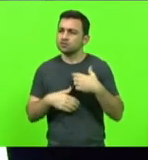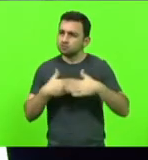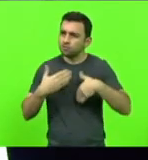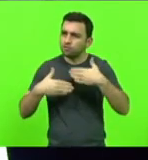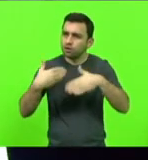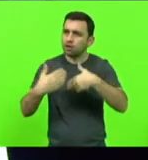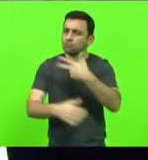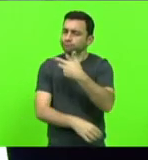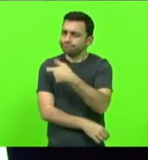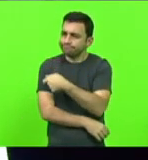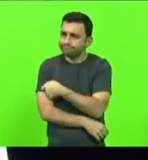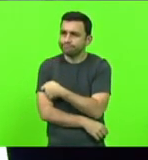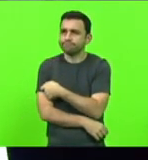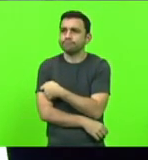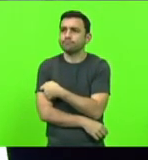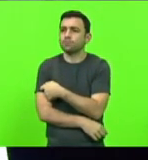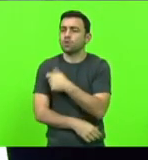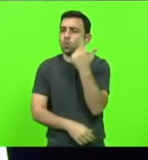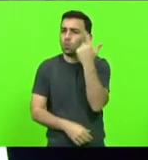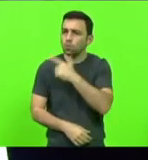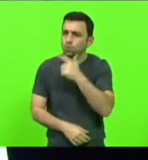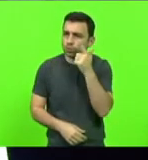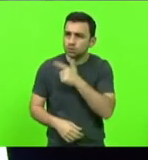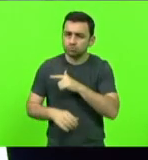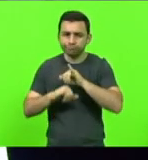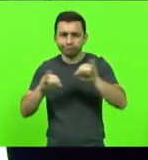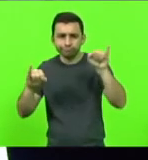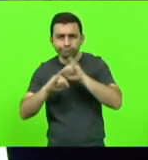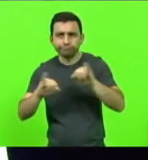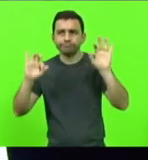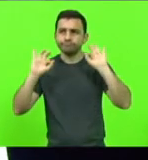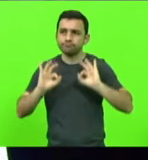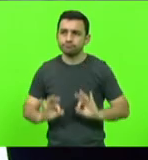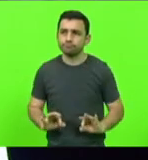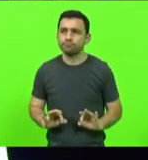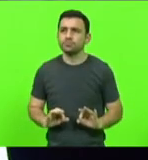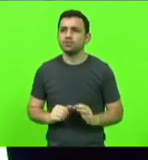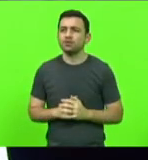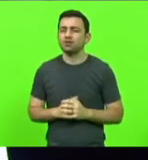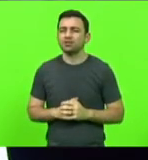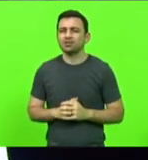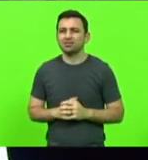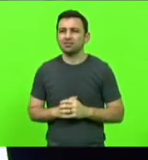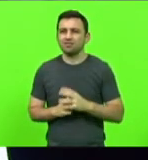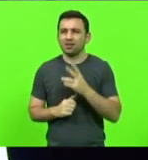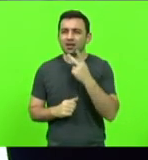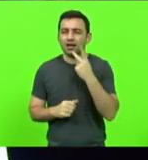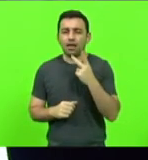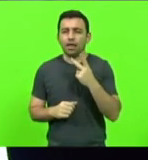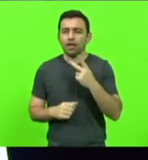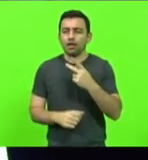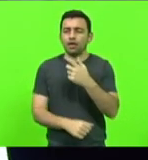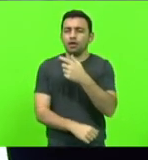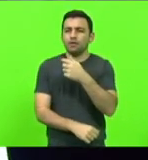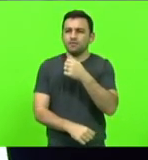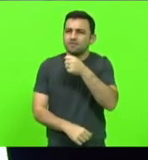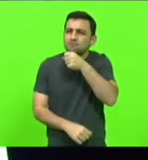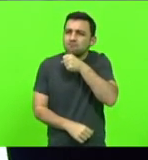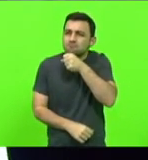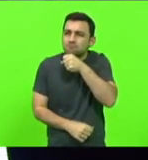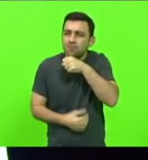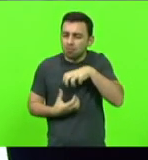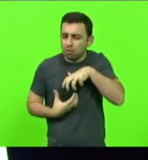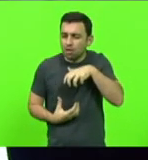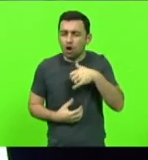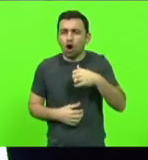vacinação, para promover ela de forma adequada, não fazer idosos ficar horas e horas no